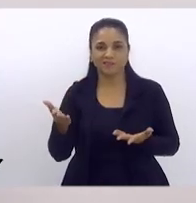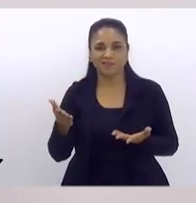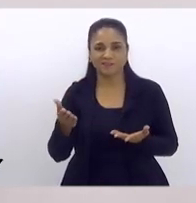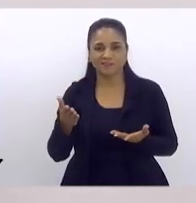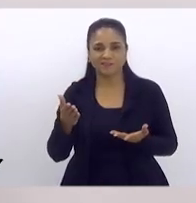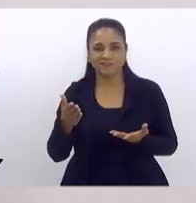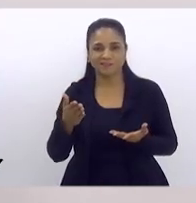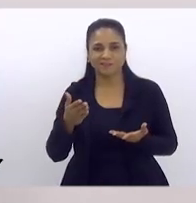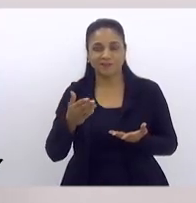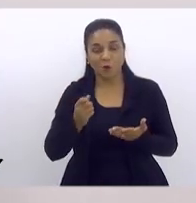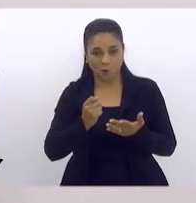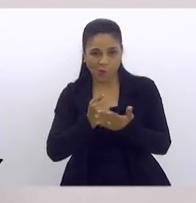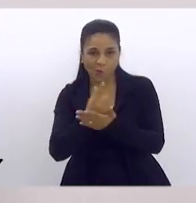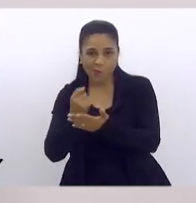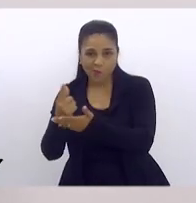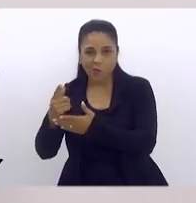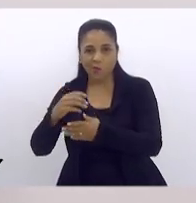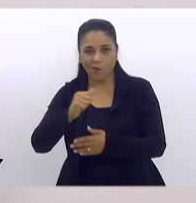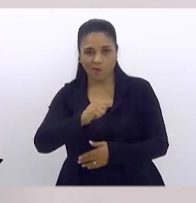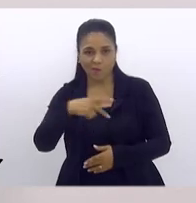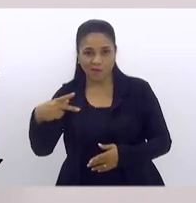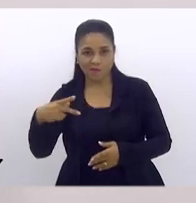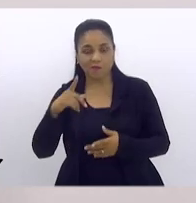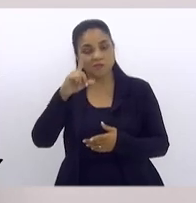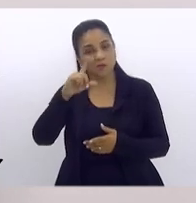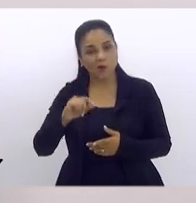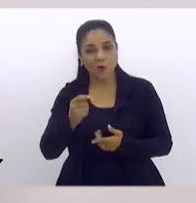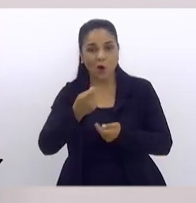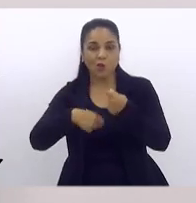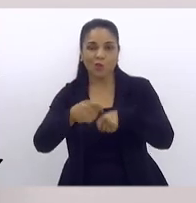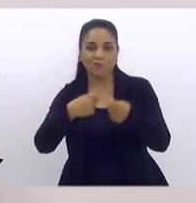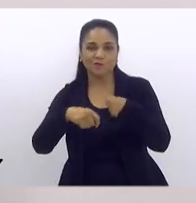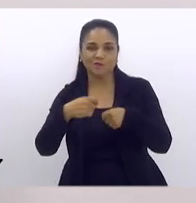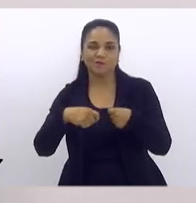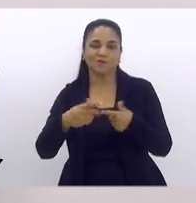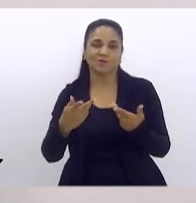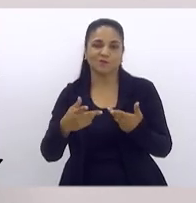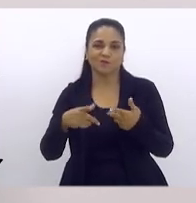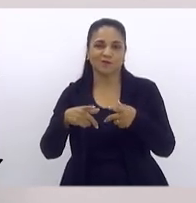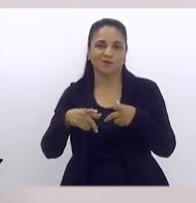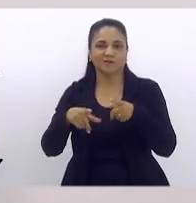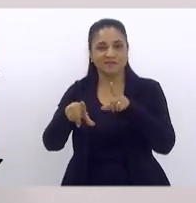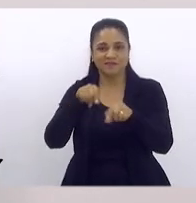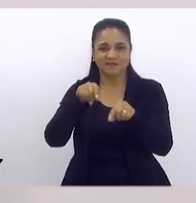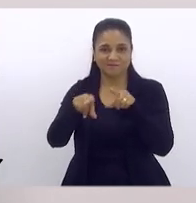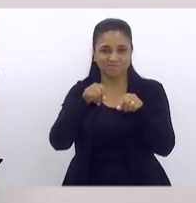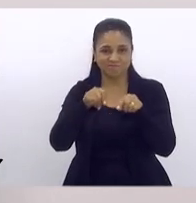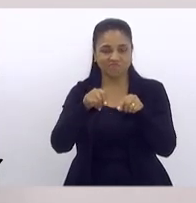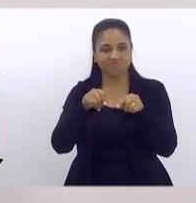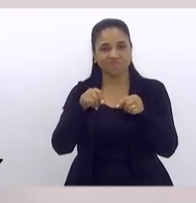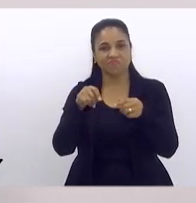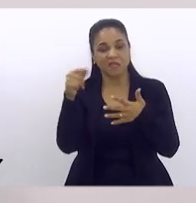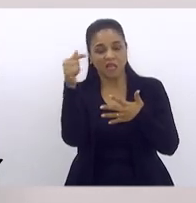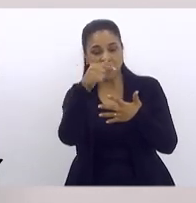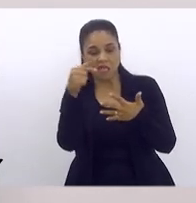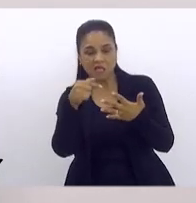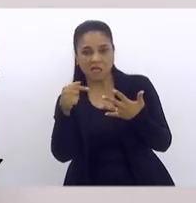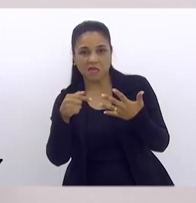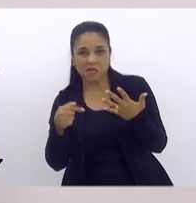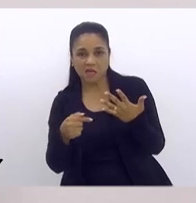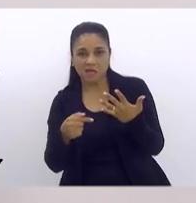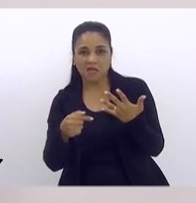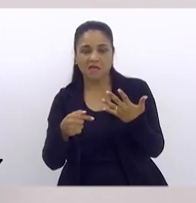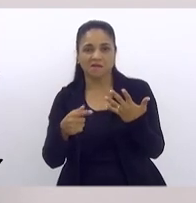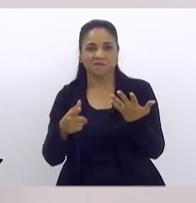economizou na seleção e segundo aqueles critérios Não tem melhor escolha a segunda que esquentar